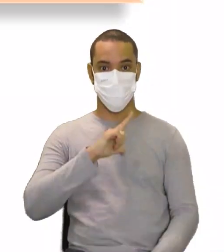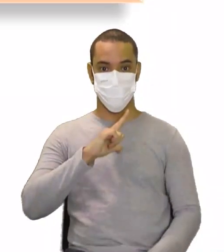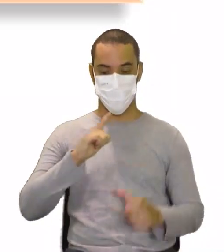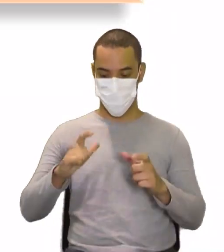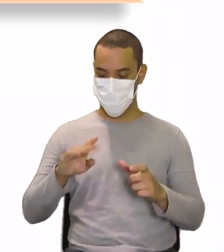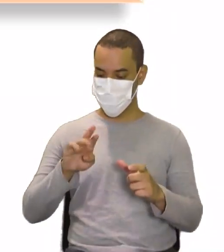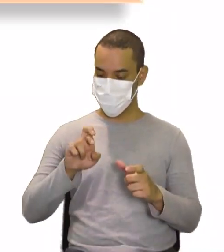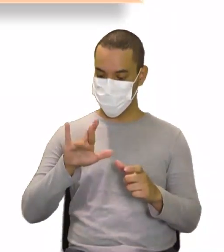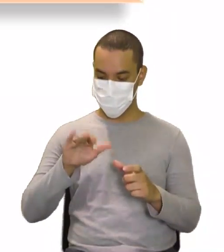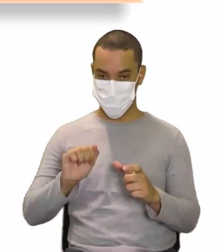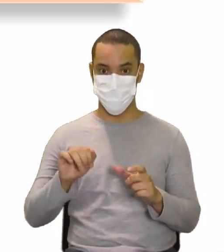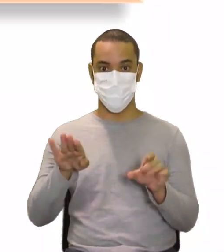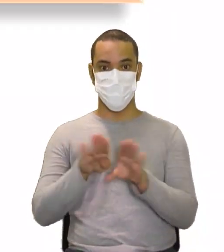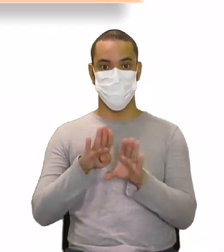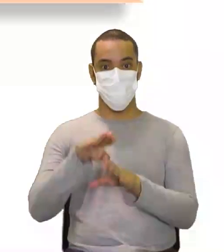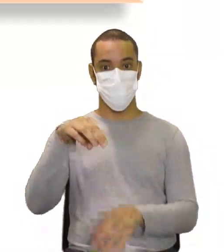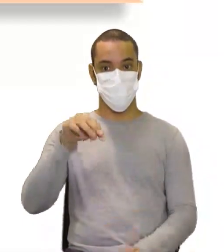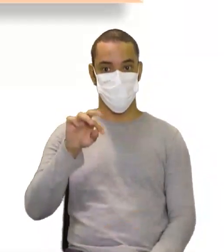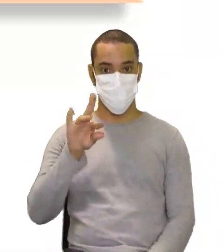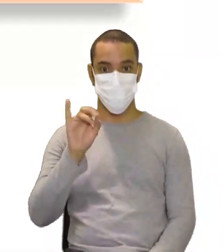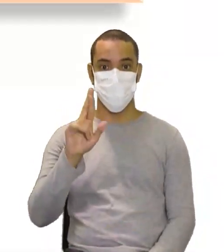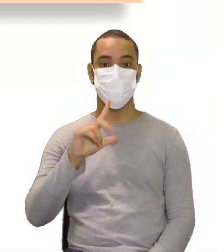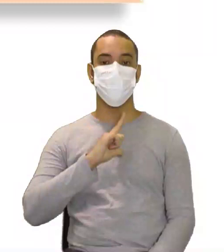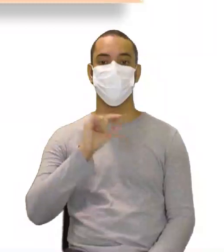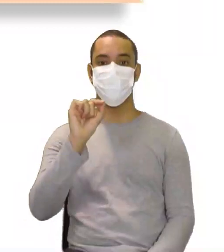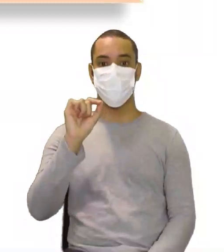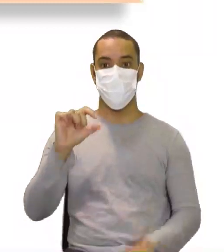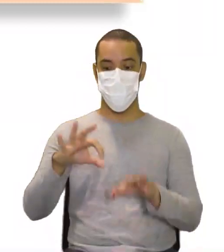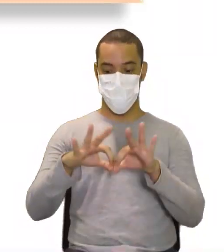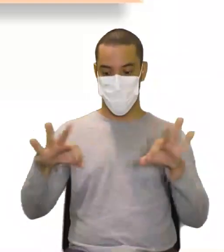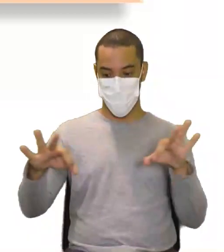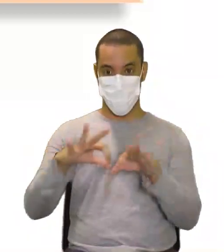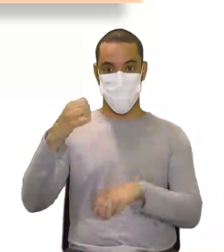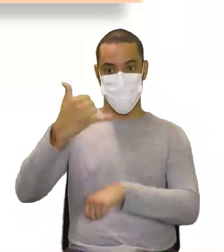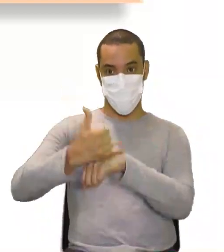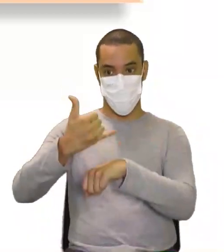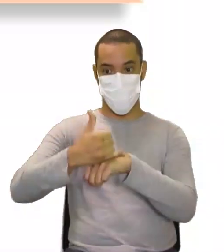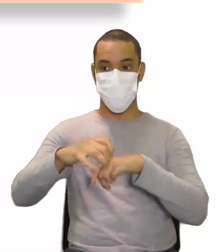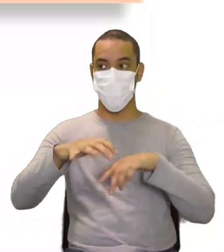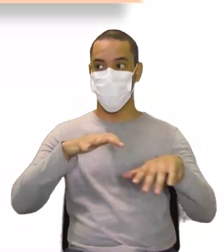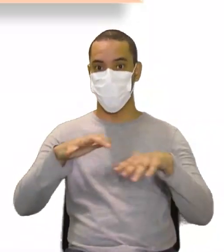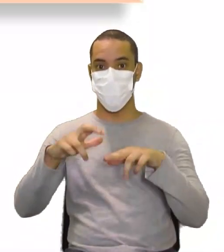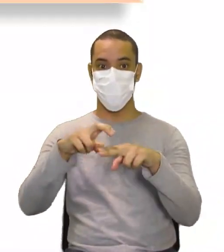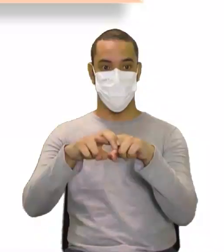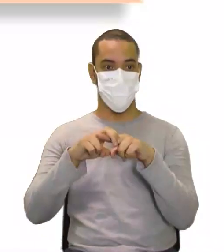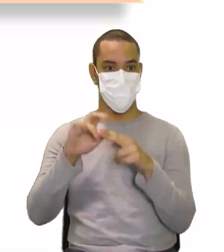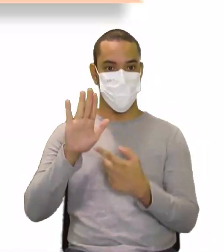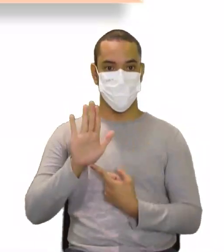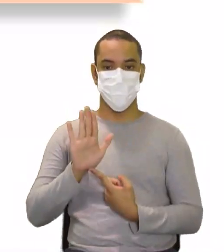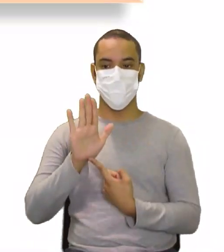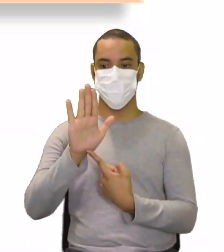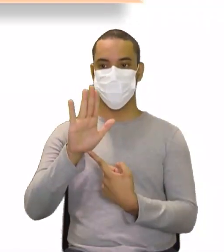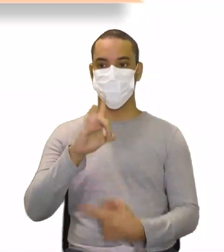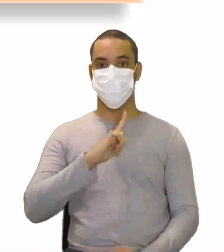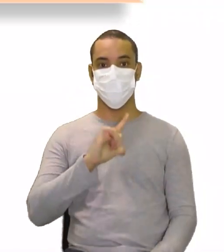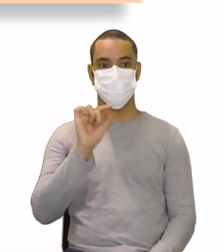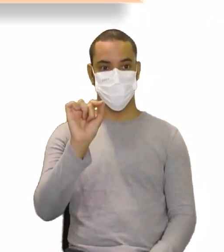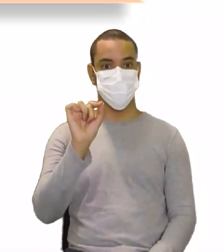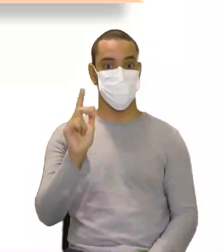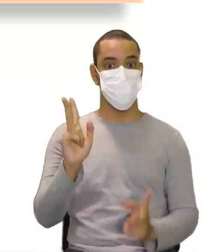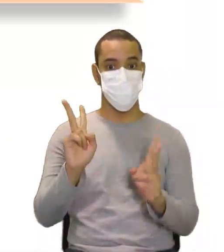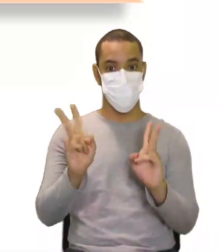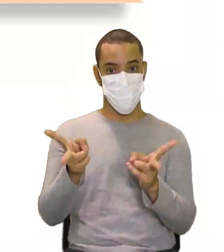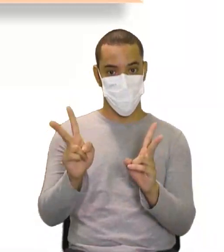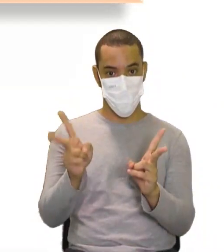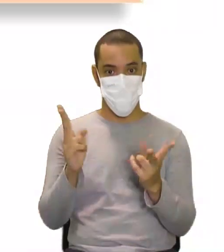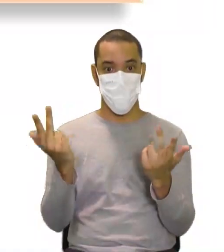motor, induzida em barras em movimento. Então, quando aparece em uma barra, ela tem a mesma